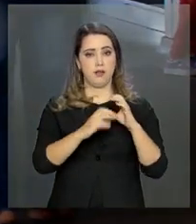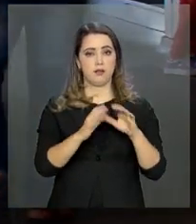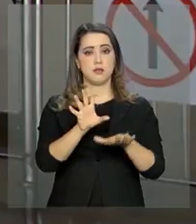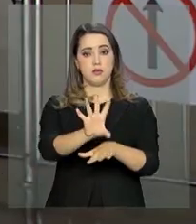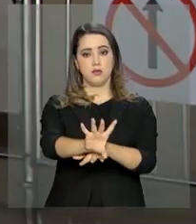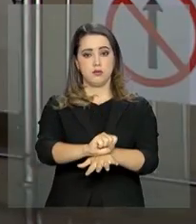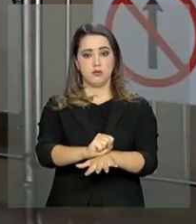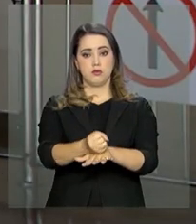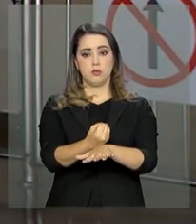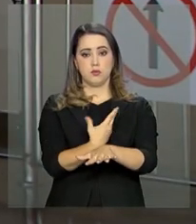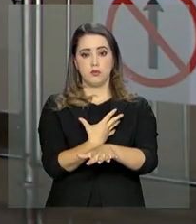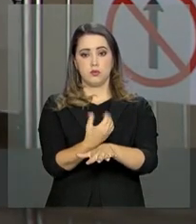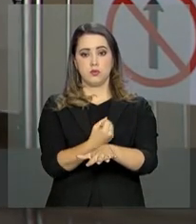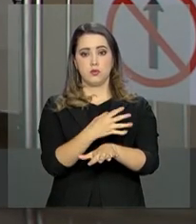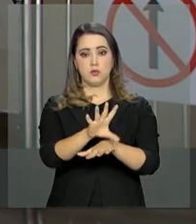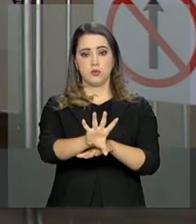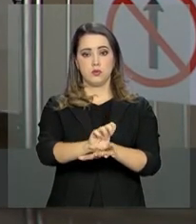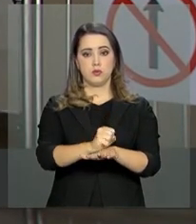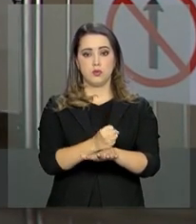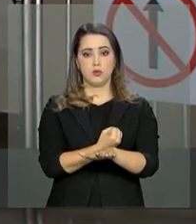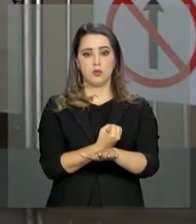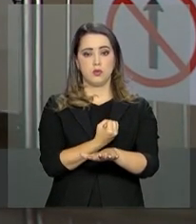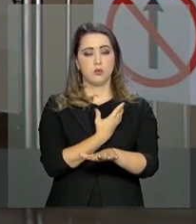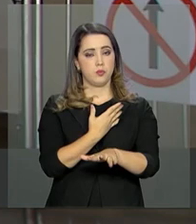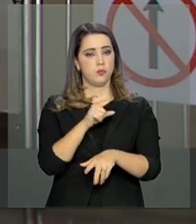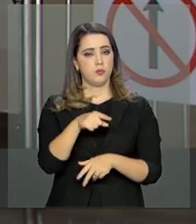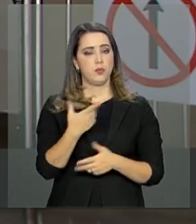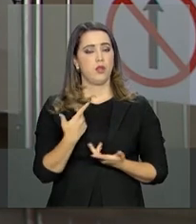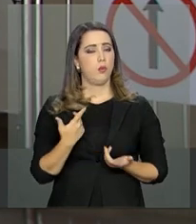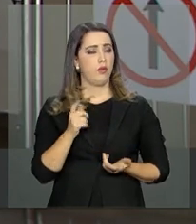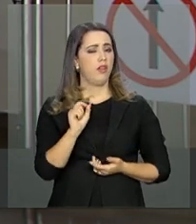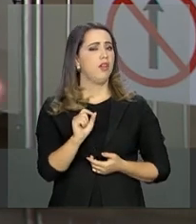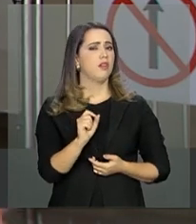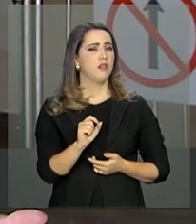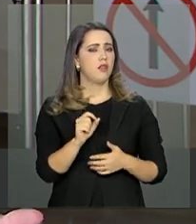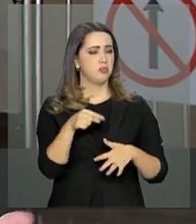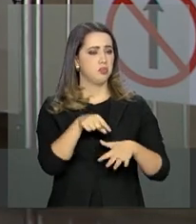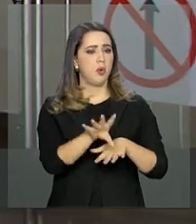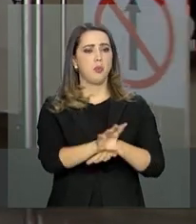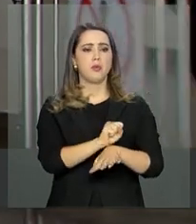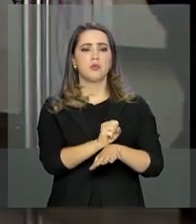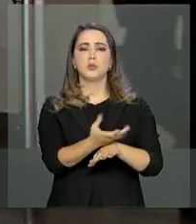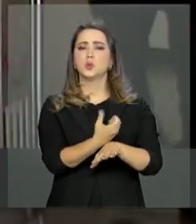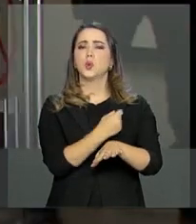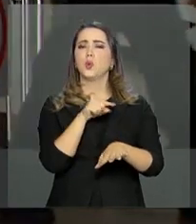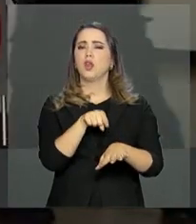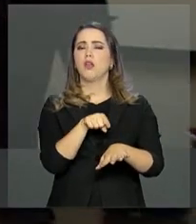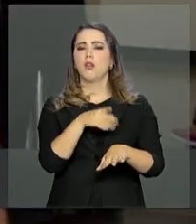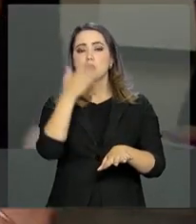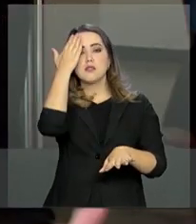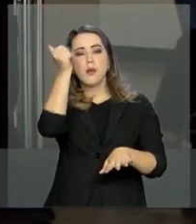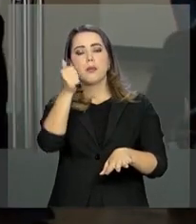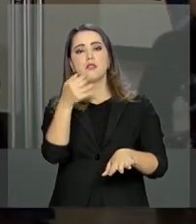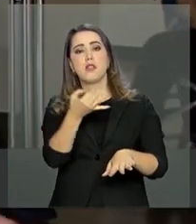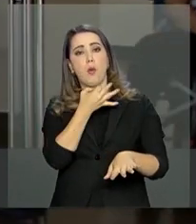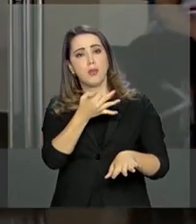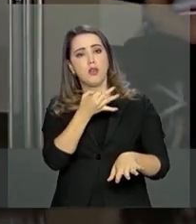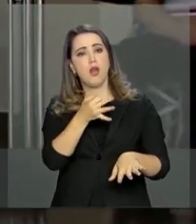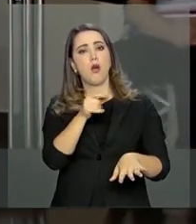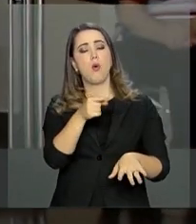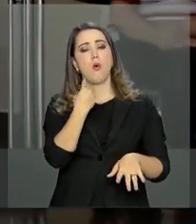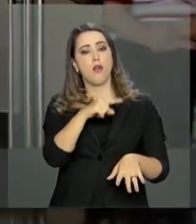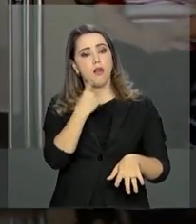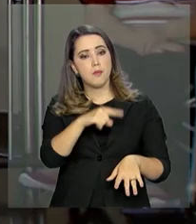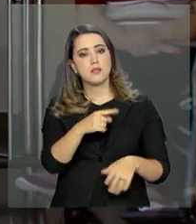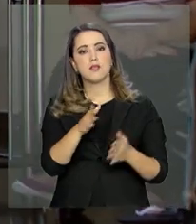as ouvidorias servem para registrar críticas reclamações e denúncias sobre os serviços de um determinado local mas